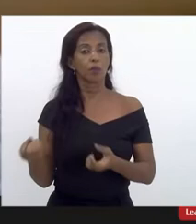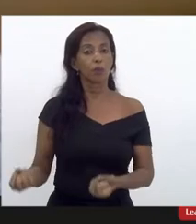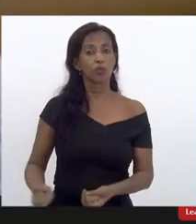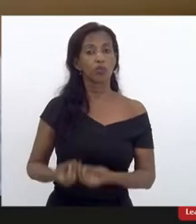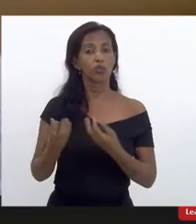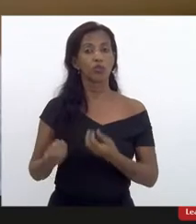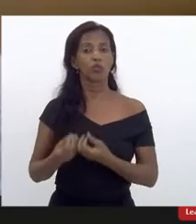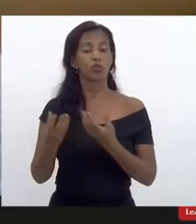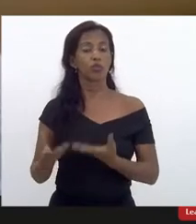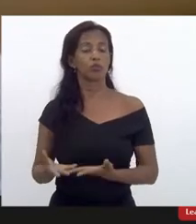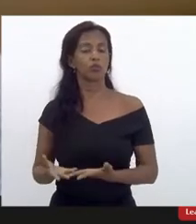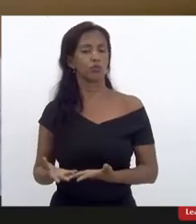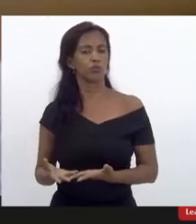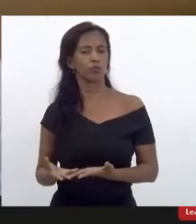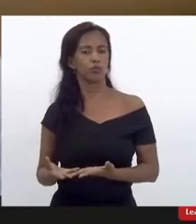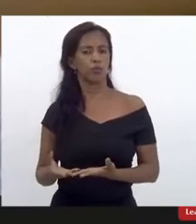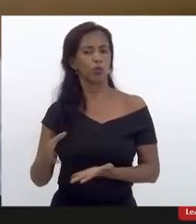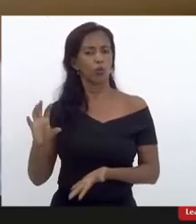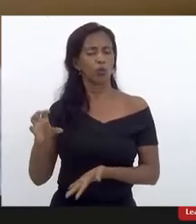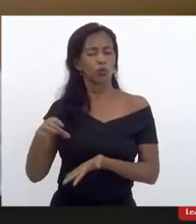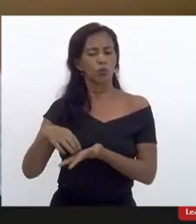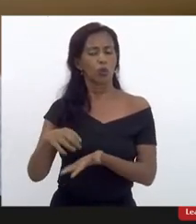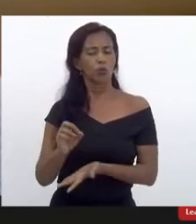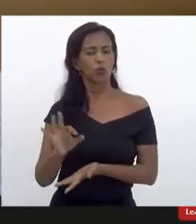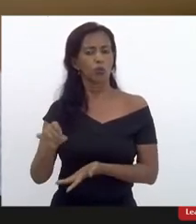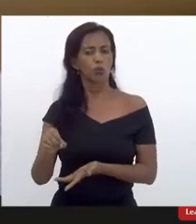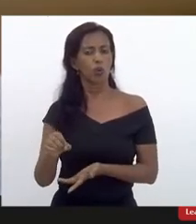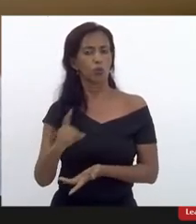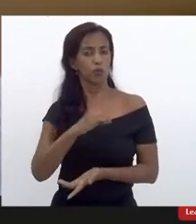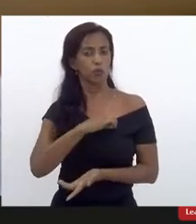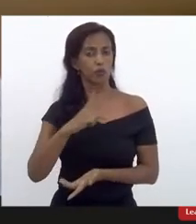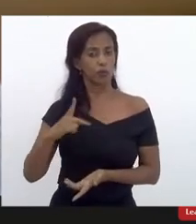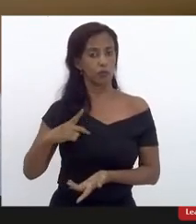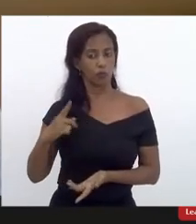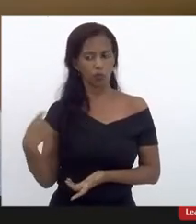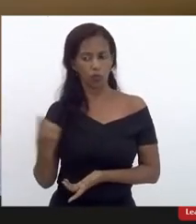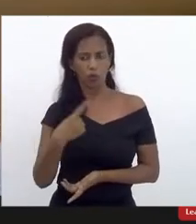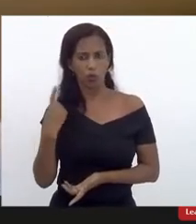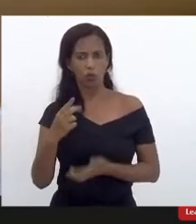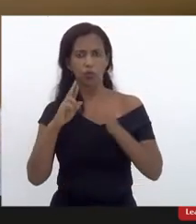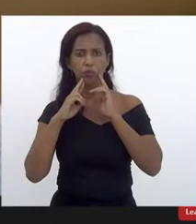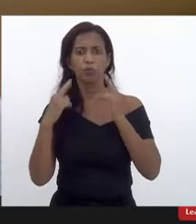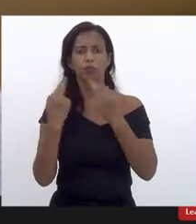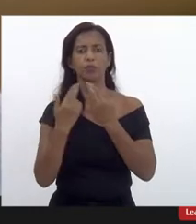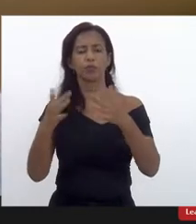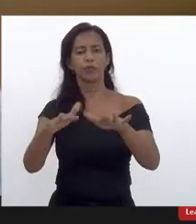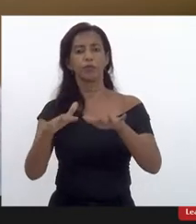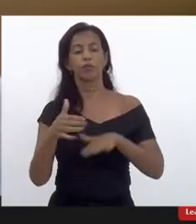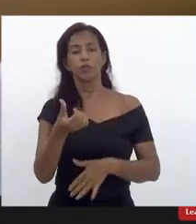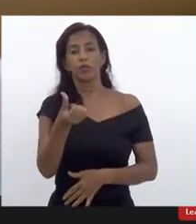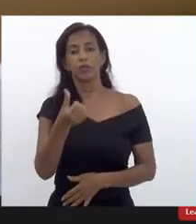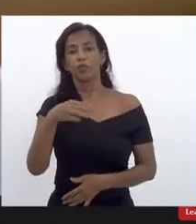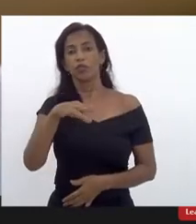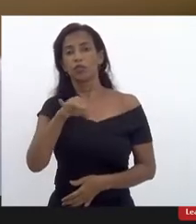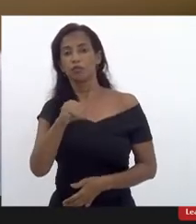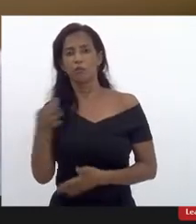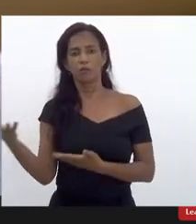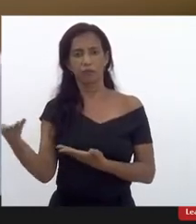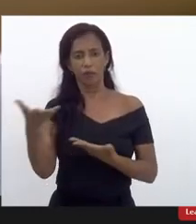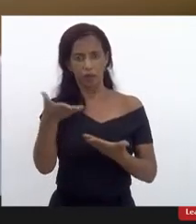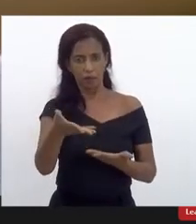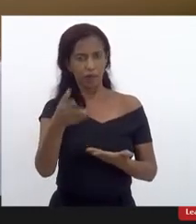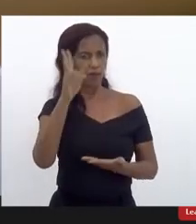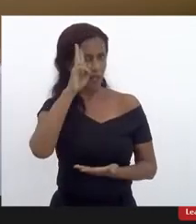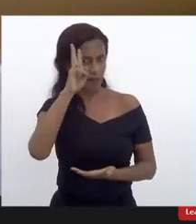estímulo dos órgãos de controle, sobretudo da Defensoria Pública. Nós tivemos uma audiência pública aqui no dia 6 de maio, Vossa Excelência vai